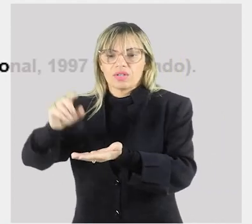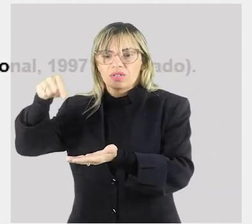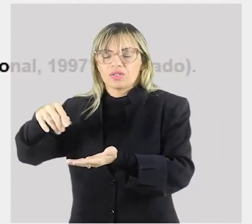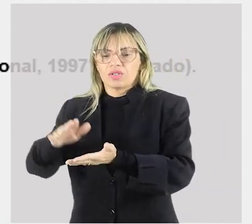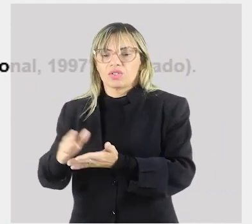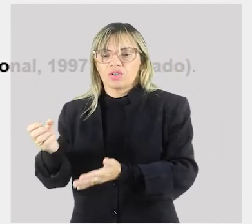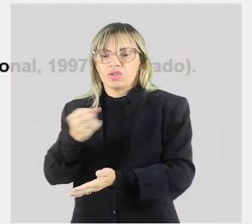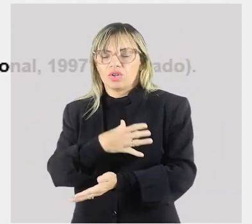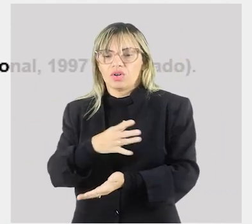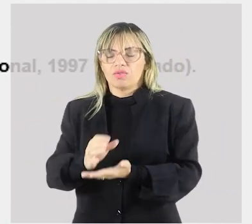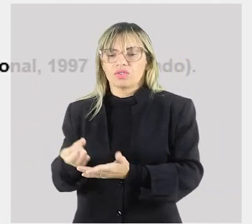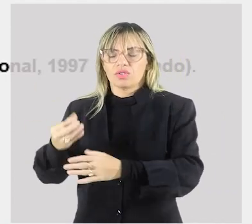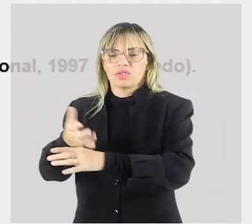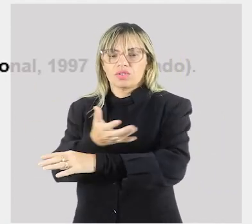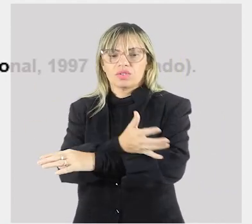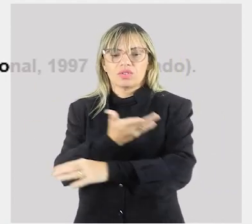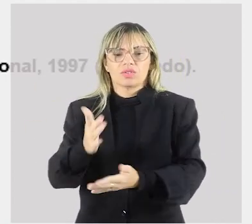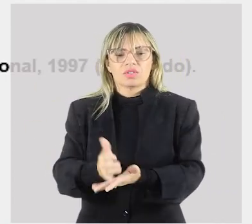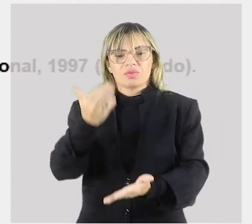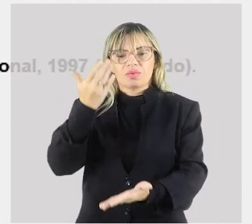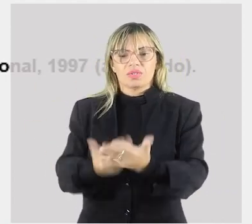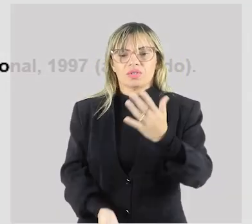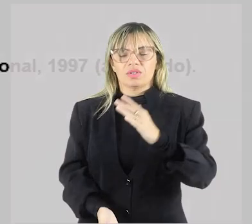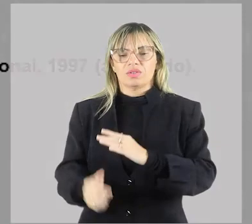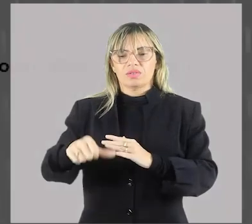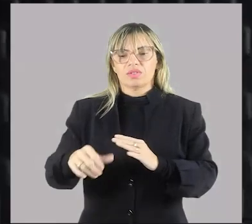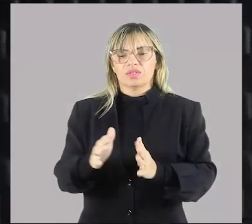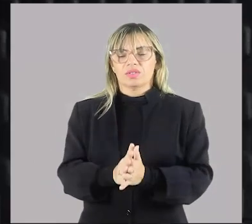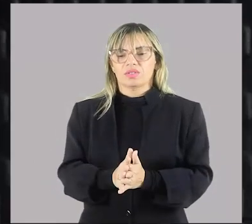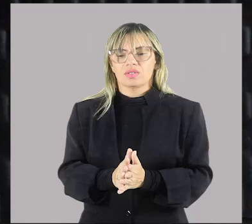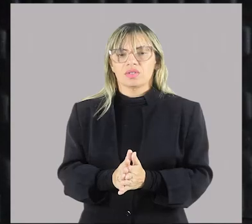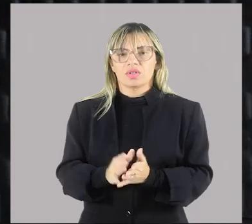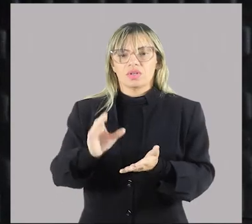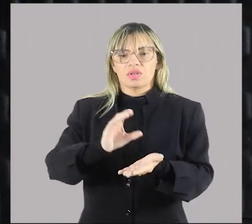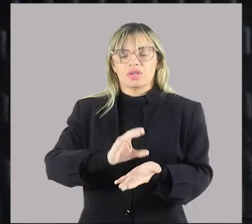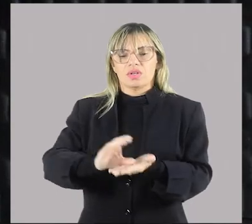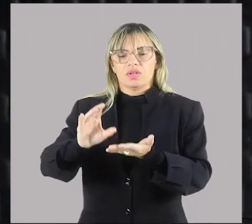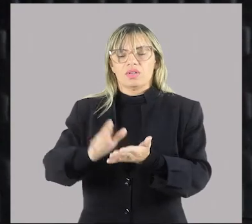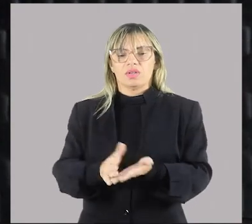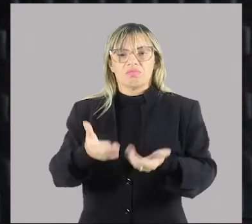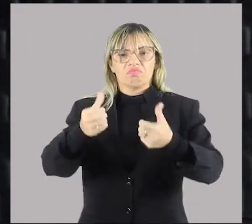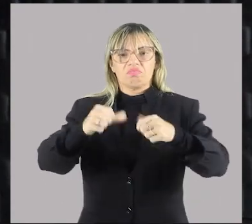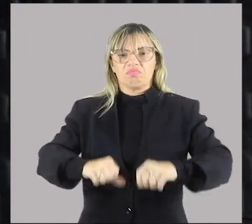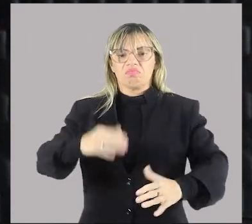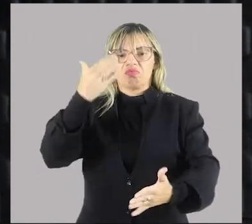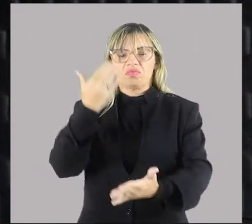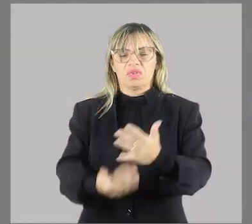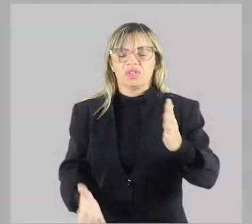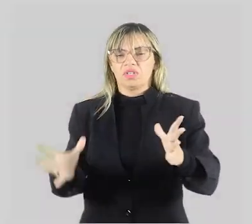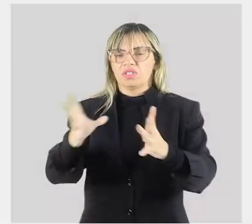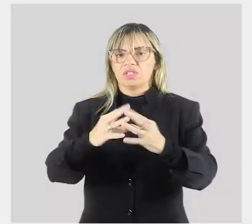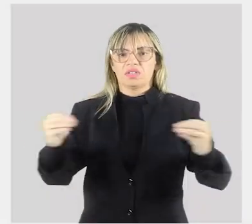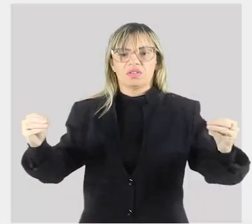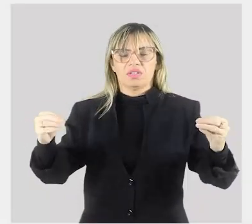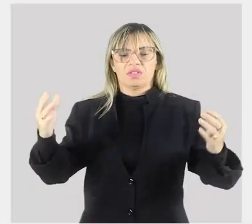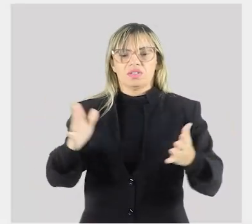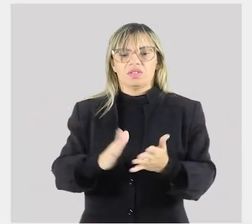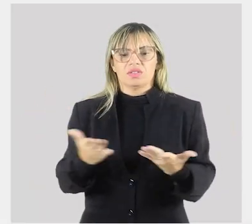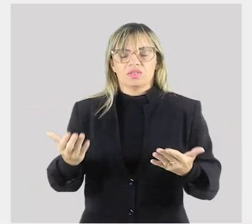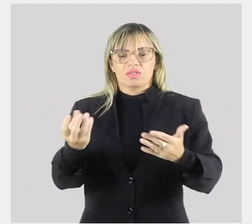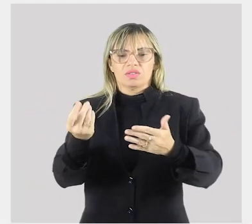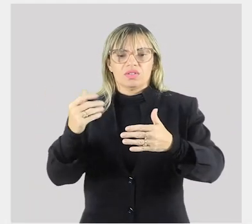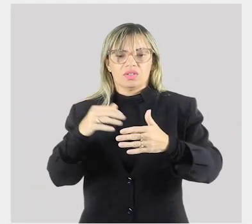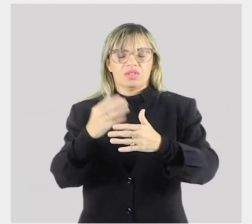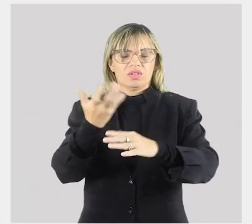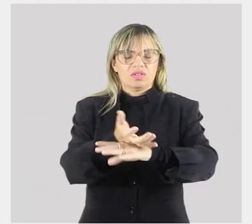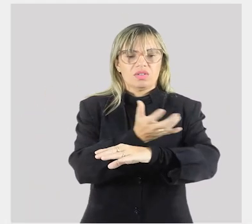encontrava em profunda depressão e o crédito do governo desaparecera com a evaporação das reservas. Então, uma resposta do Estado